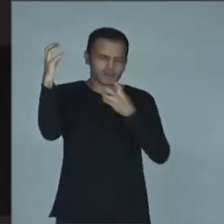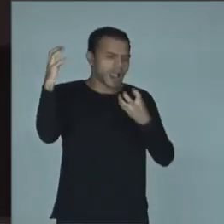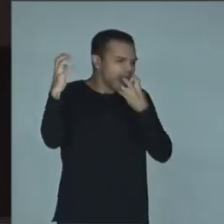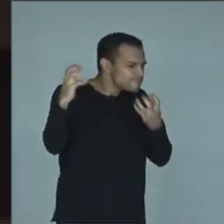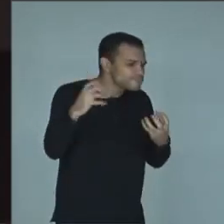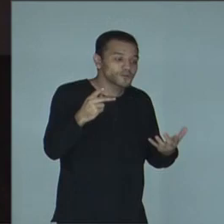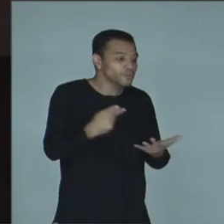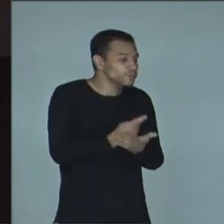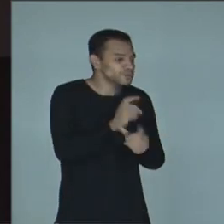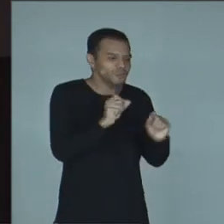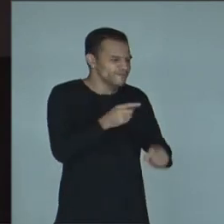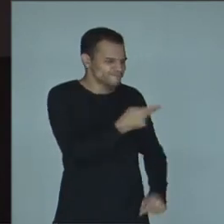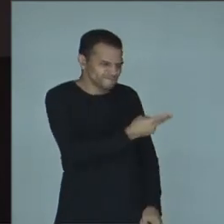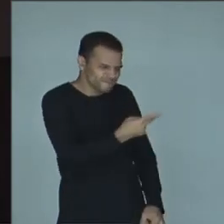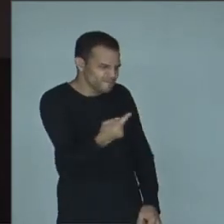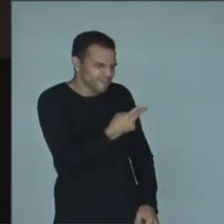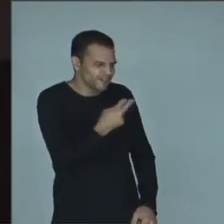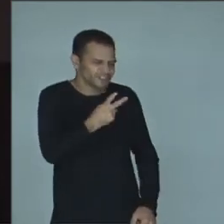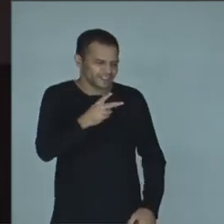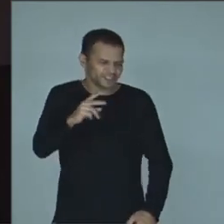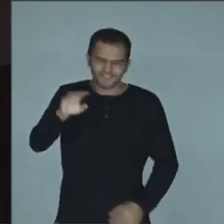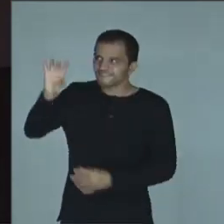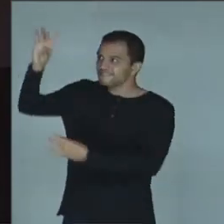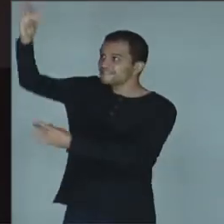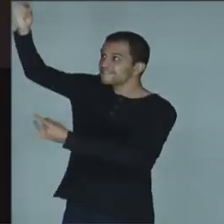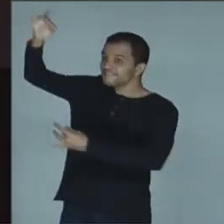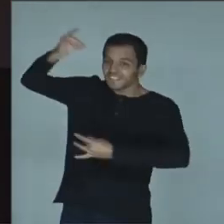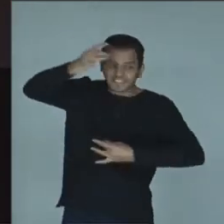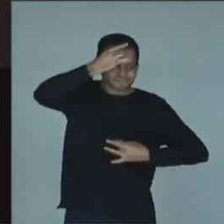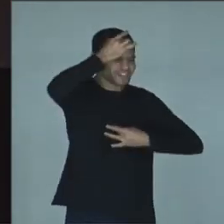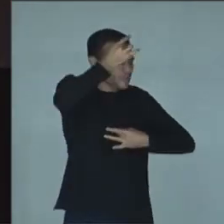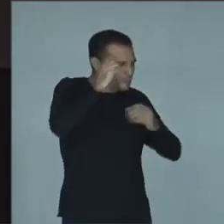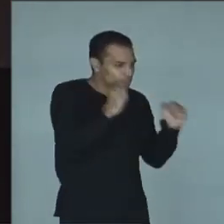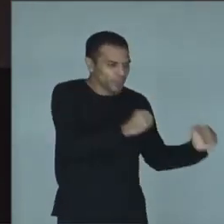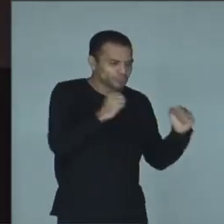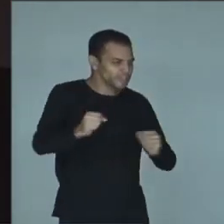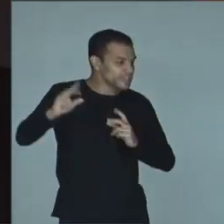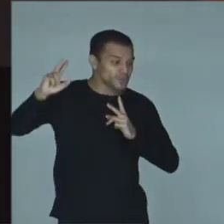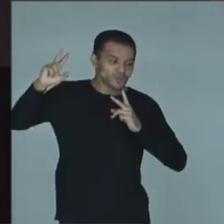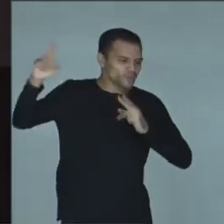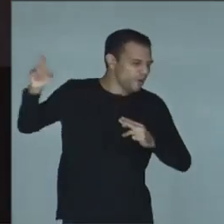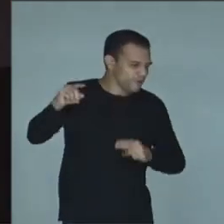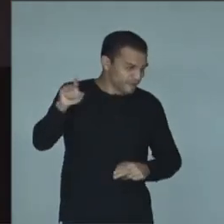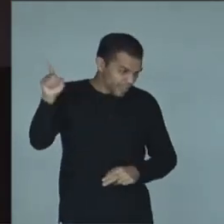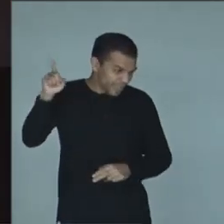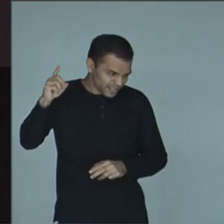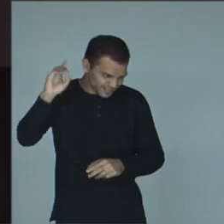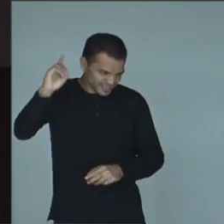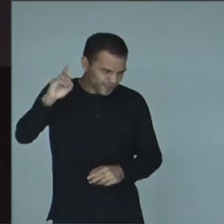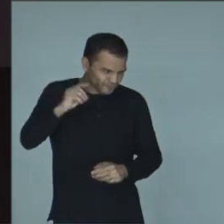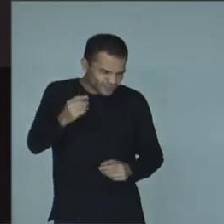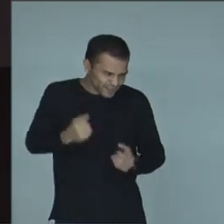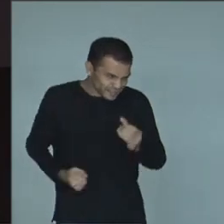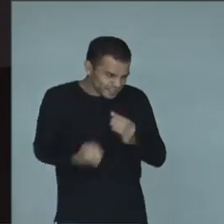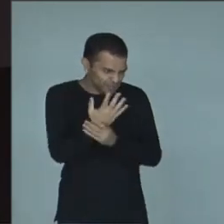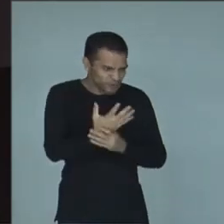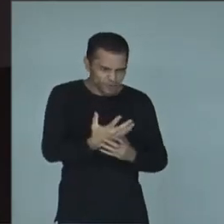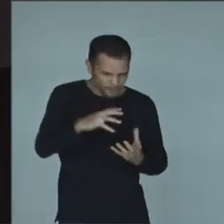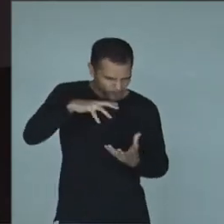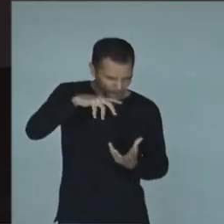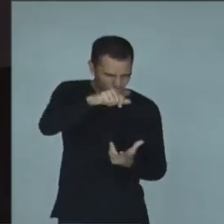Mal vocês vão ficar iguais a Deus vão ter o mesmo poder de Deus Ele criou esse Jardim todo Ele criou o mundo